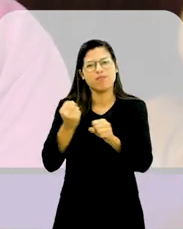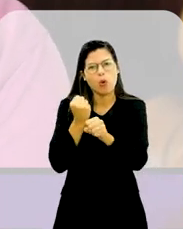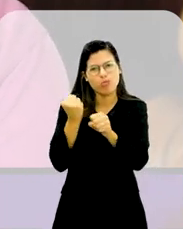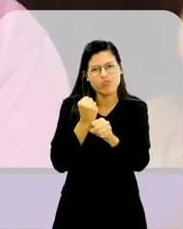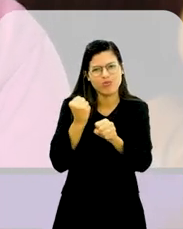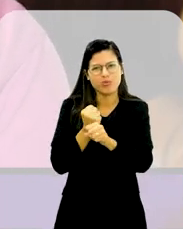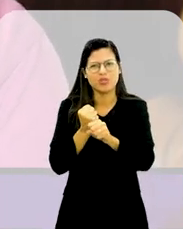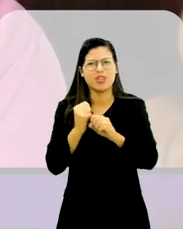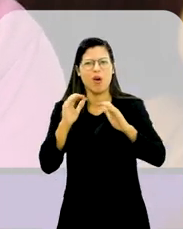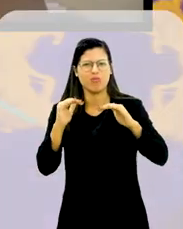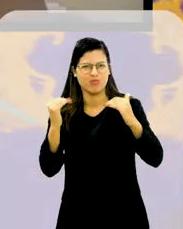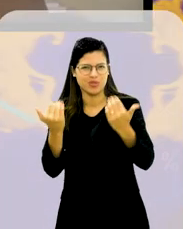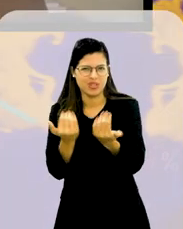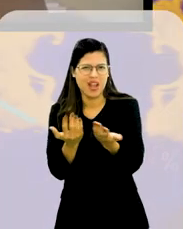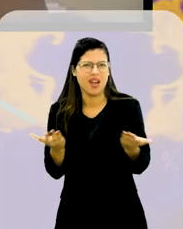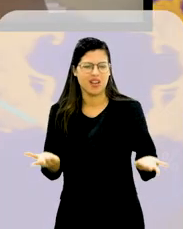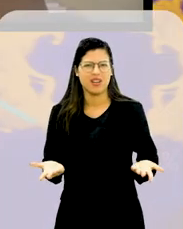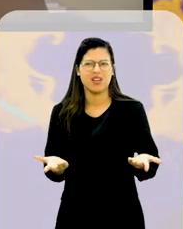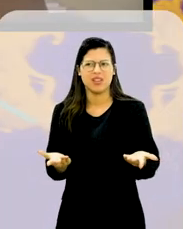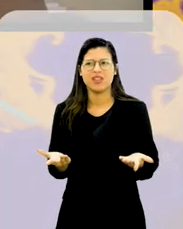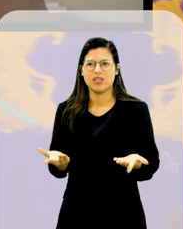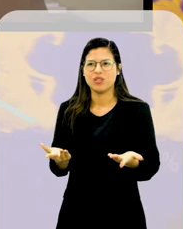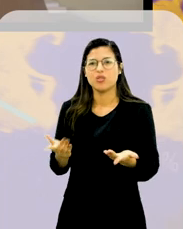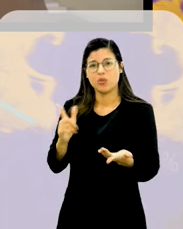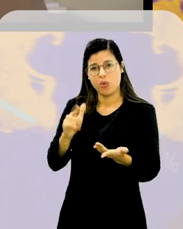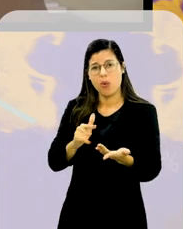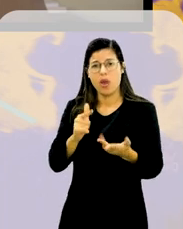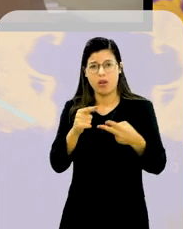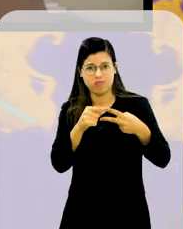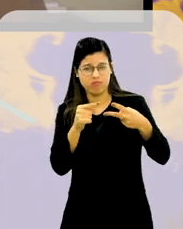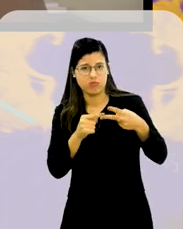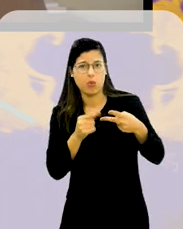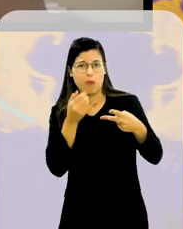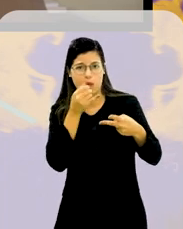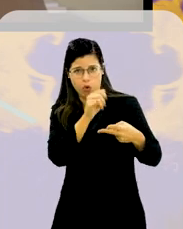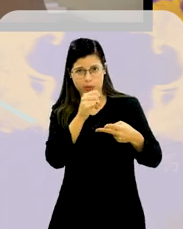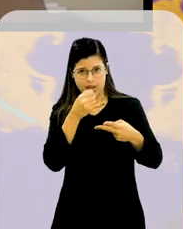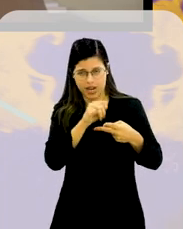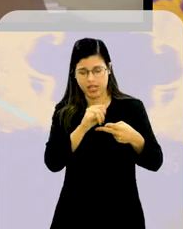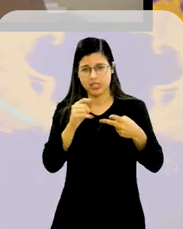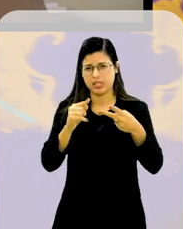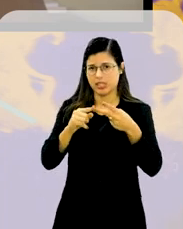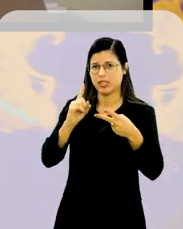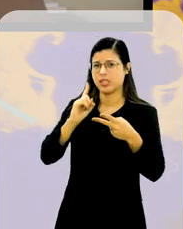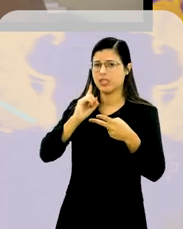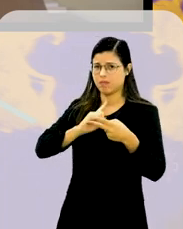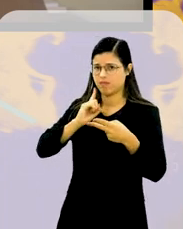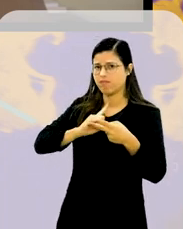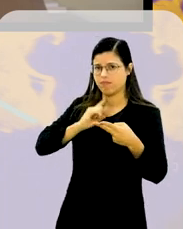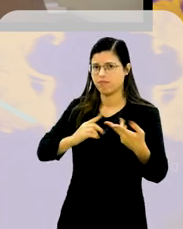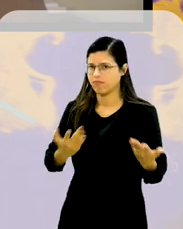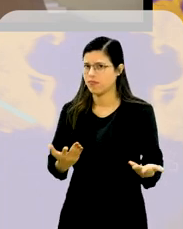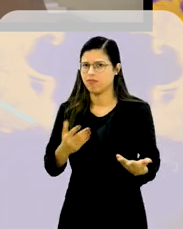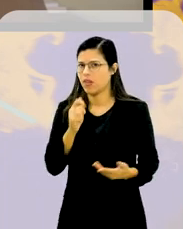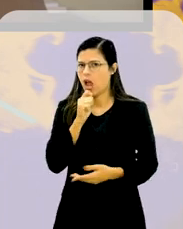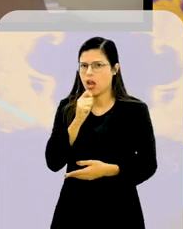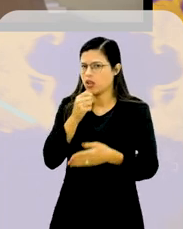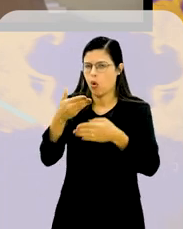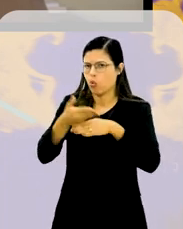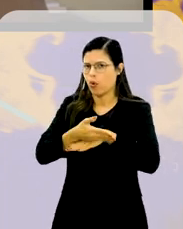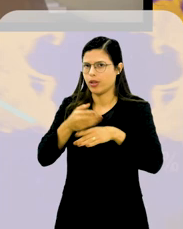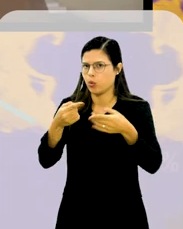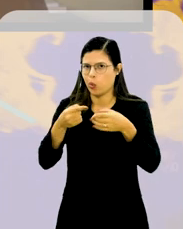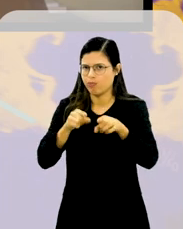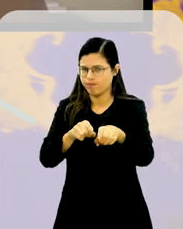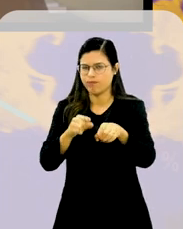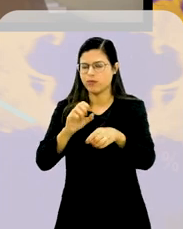construção do estádio né gerir o estádio e tudo mais exatamente a dupla flaflu né que até agora a dupla flaflu